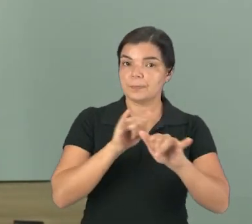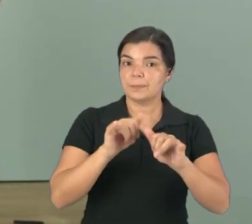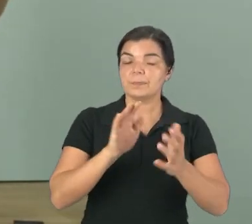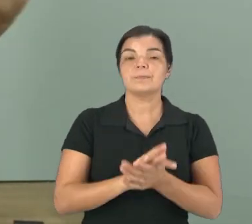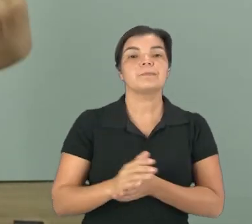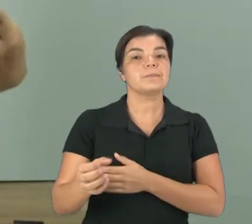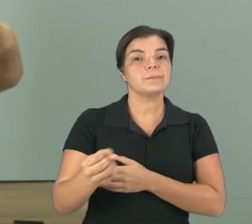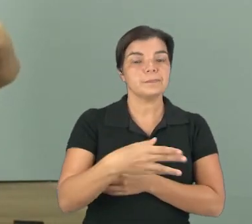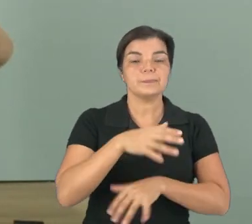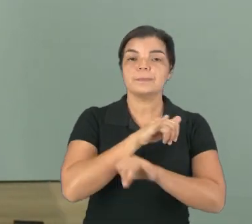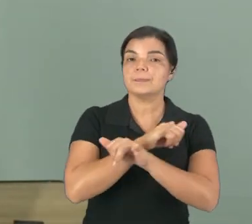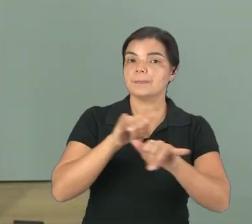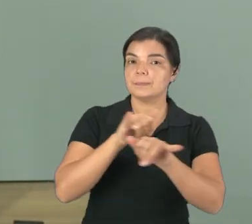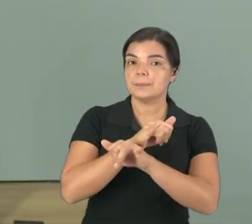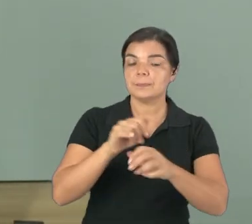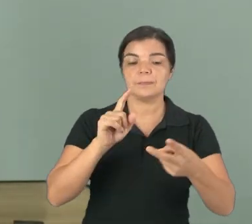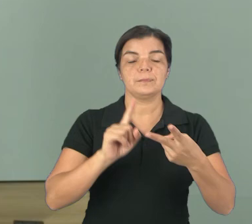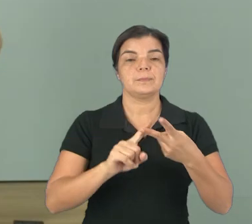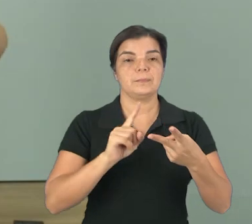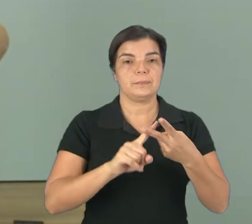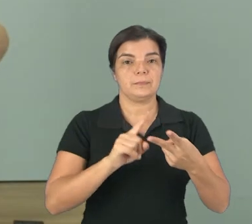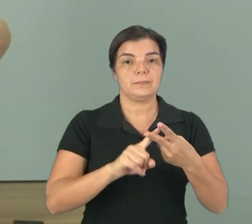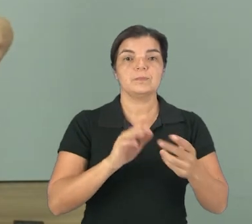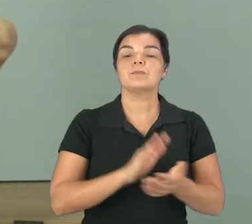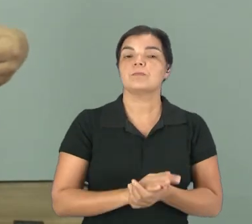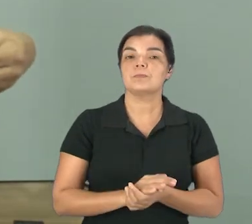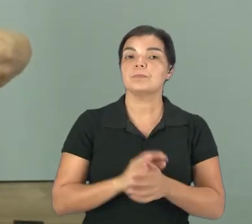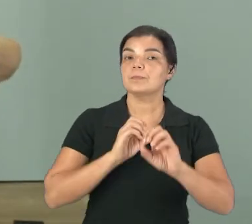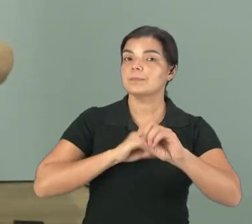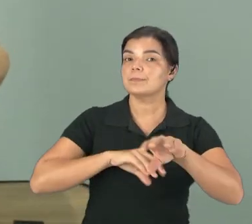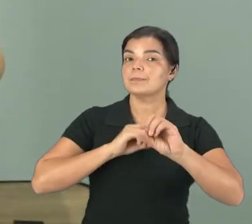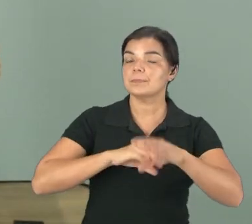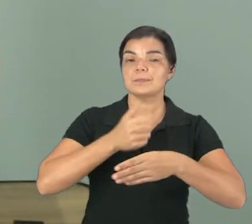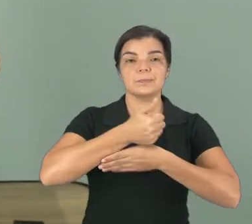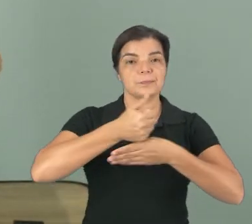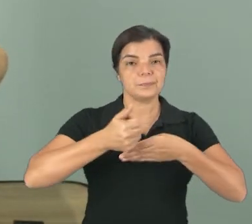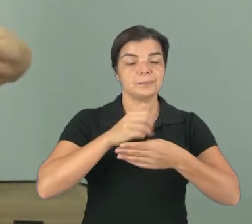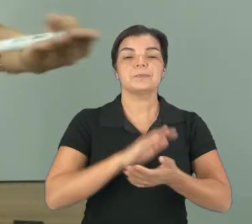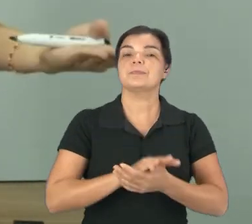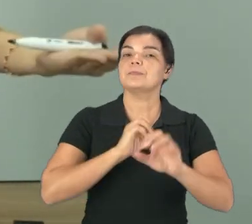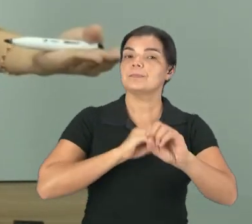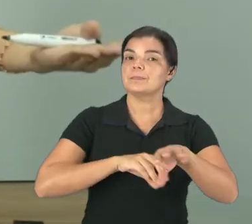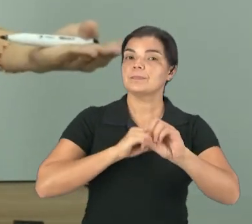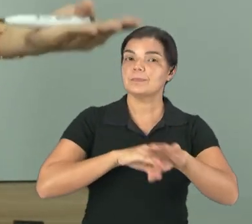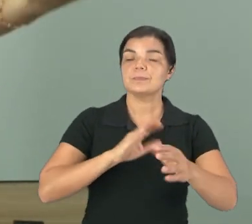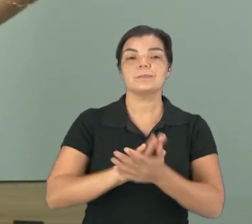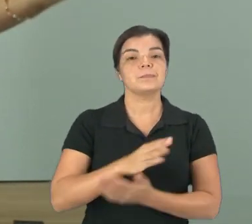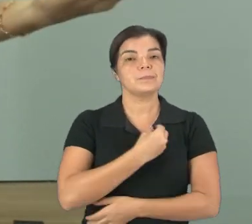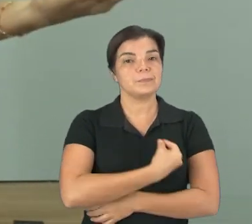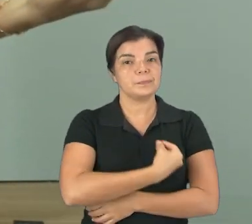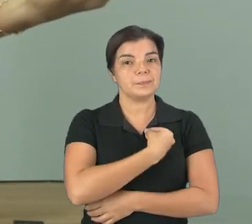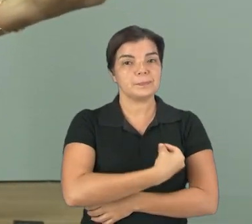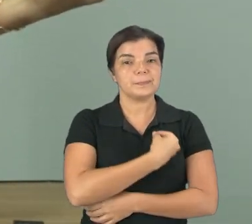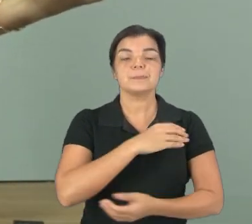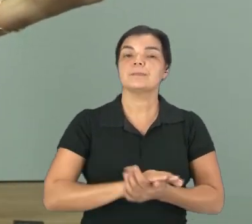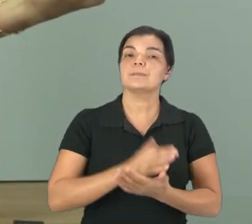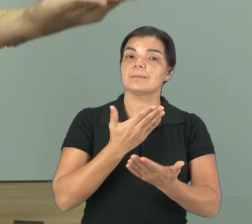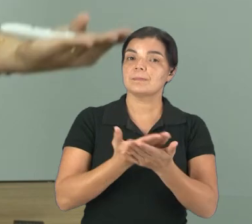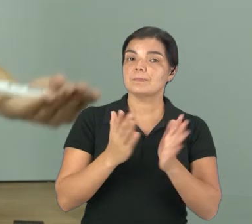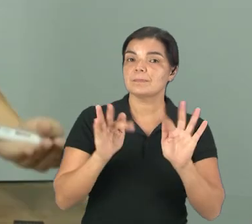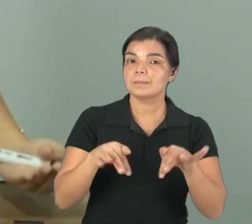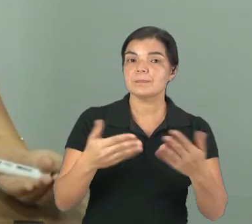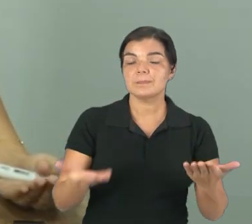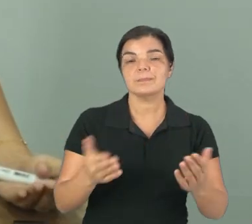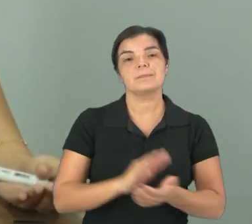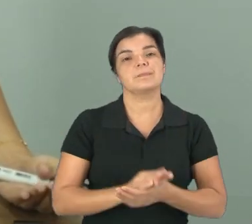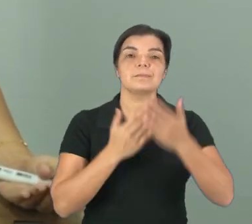dar novas informações, e outro veio nos passar uma lição de moral, um ensinamento para a nossa vida. E a nossa aula está chegando ao